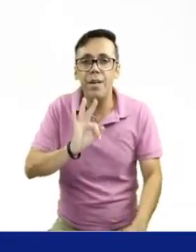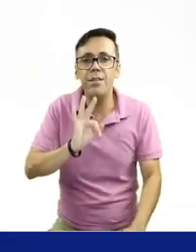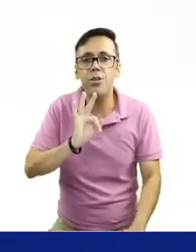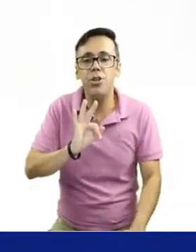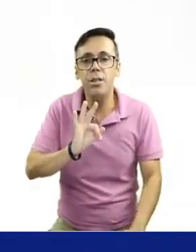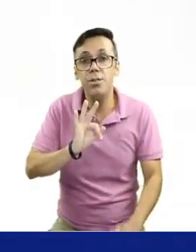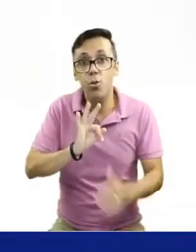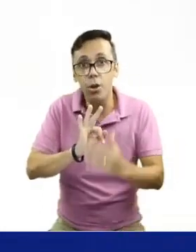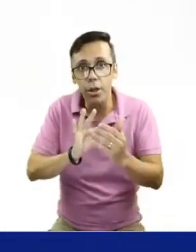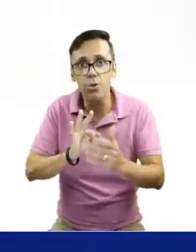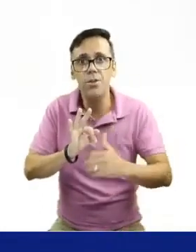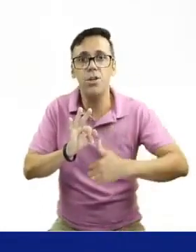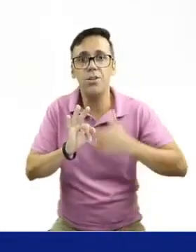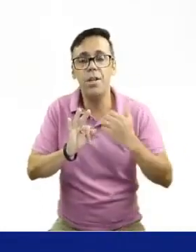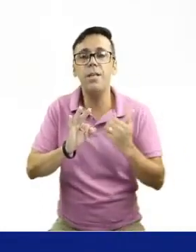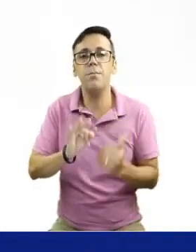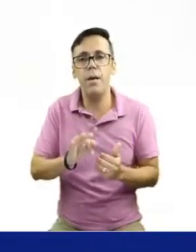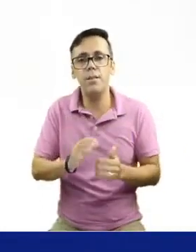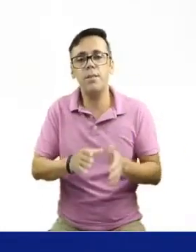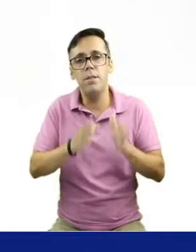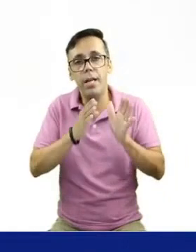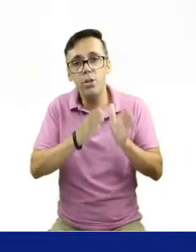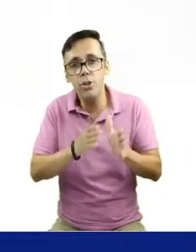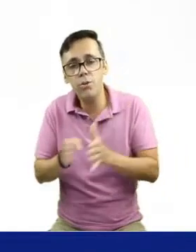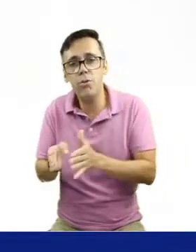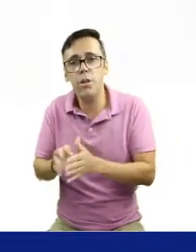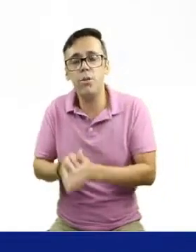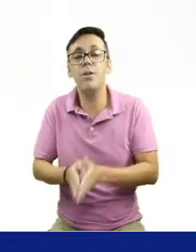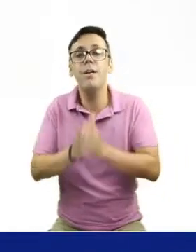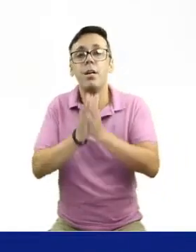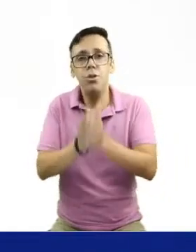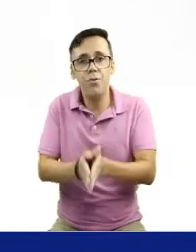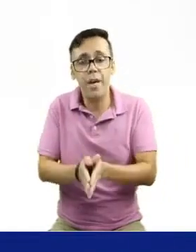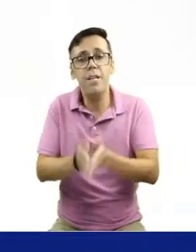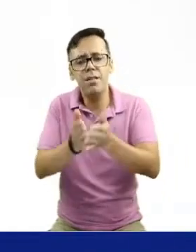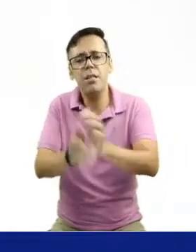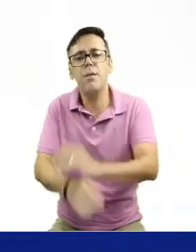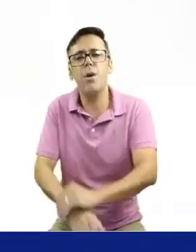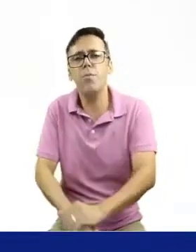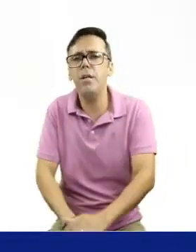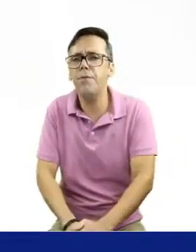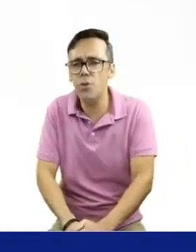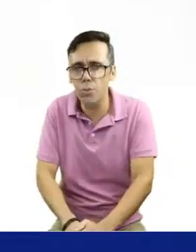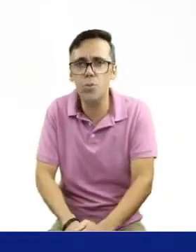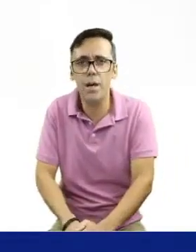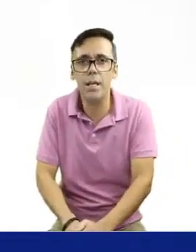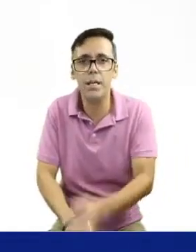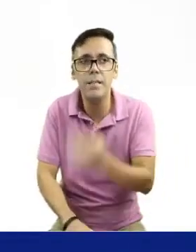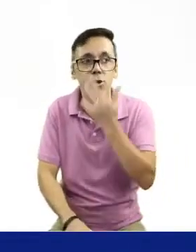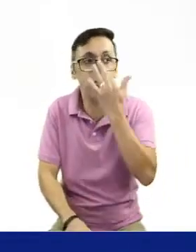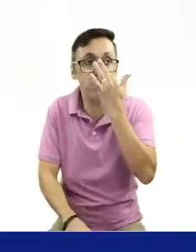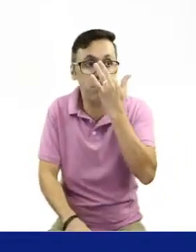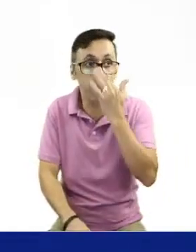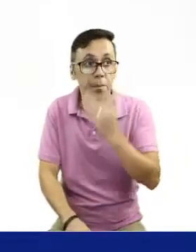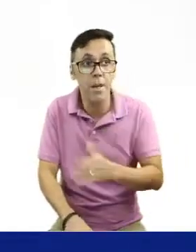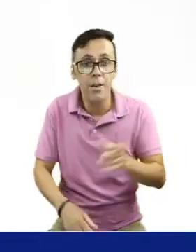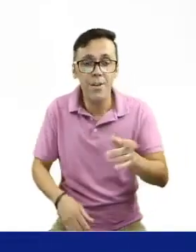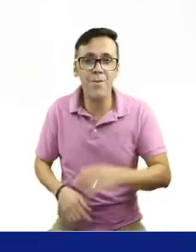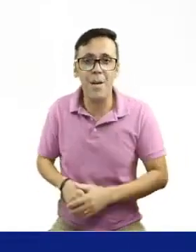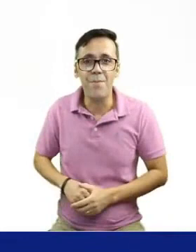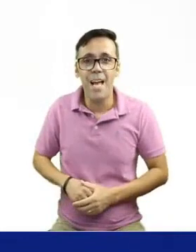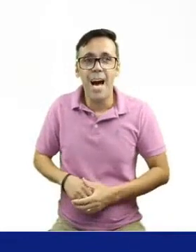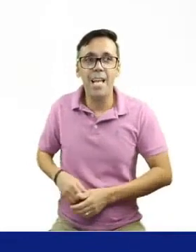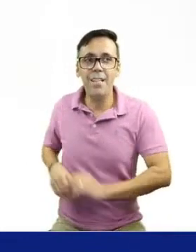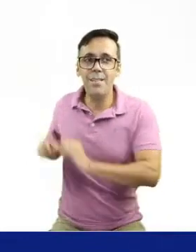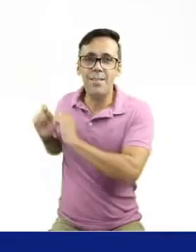90 dias corridos ou seja três meses em dias corridos de férias que também é um benefício muito bacana Seat compre comigo